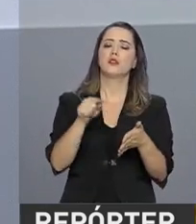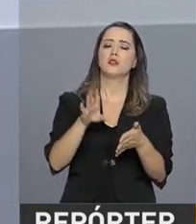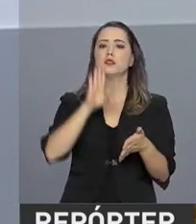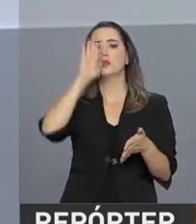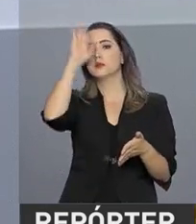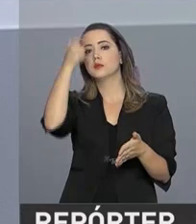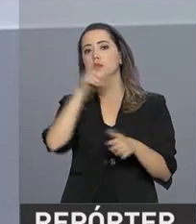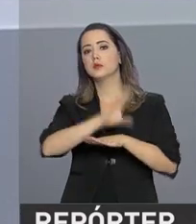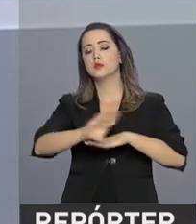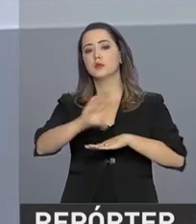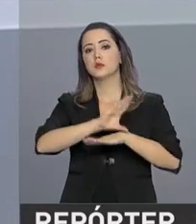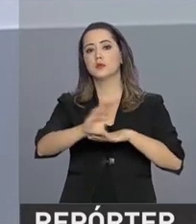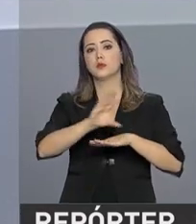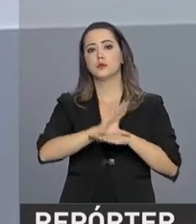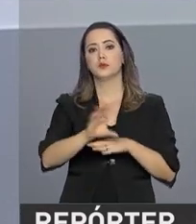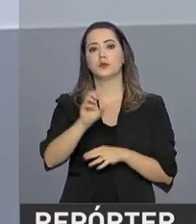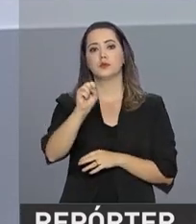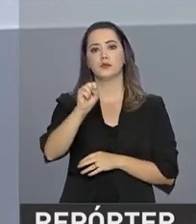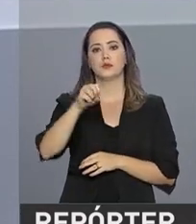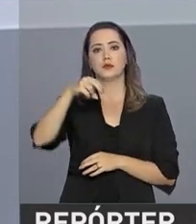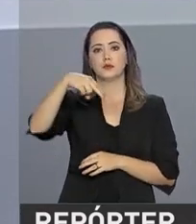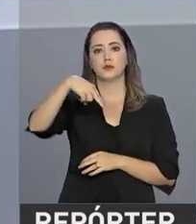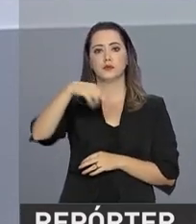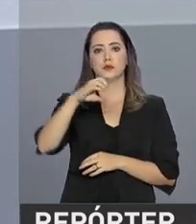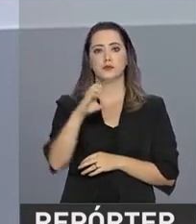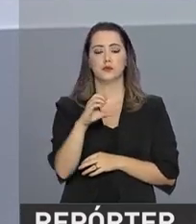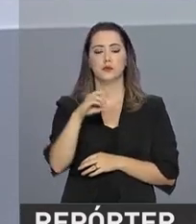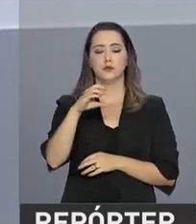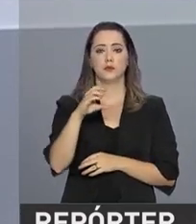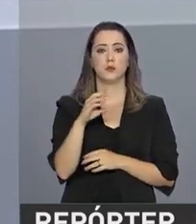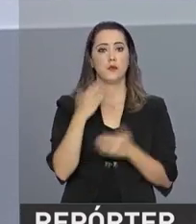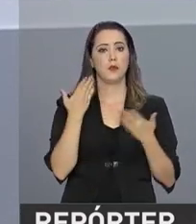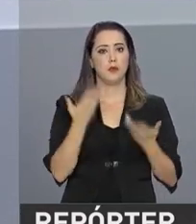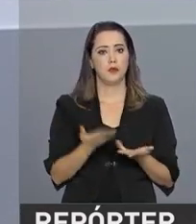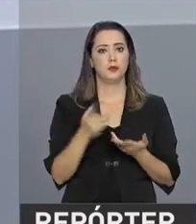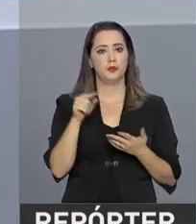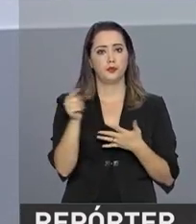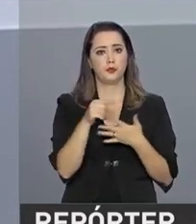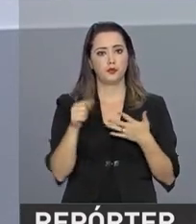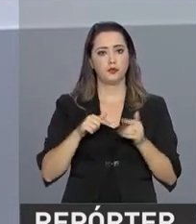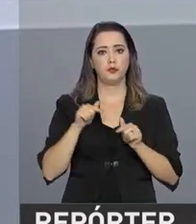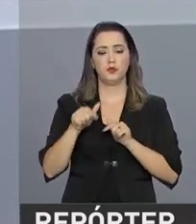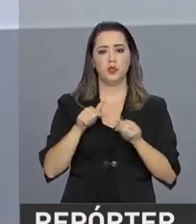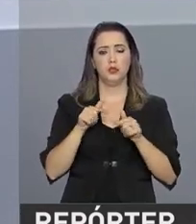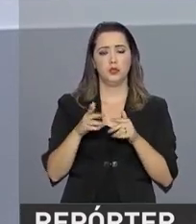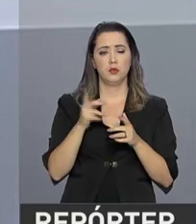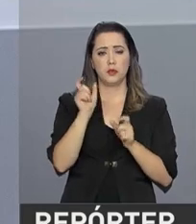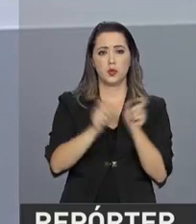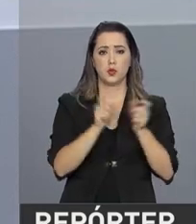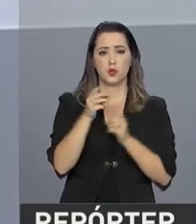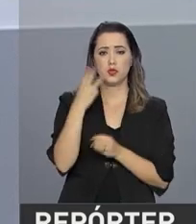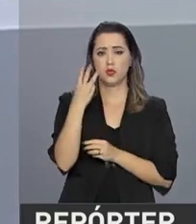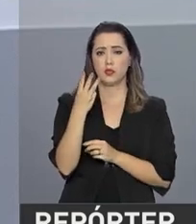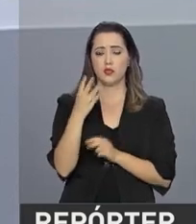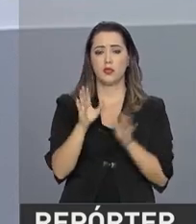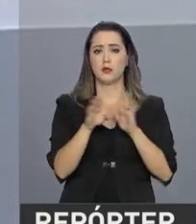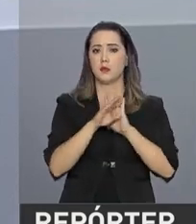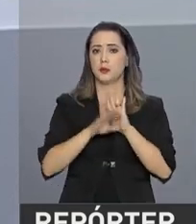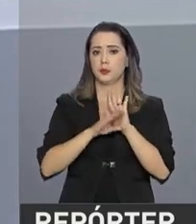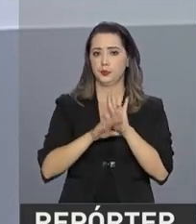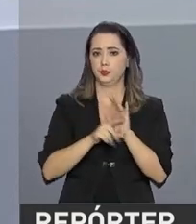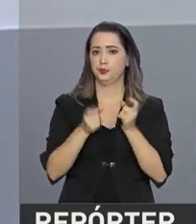em cursos do serviço nacional de aprendizagem comercial do senac a medida abrange usuários de três programas